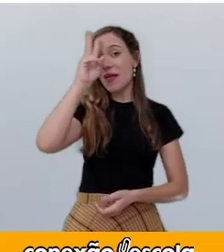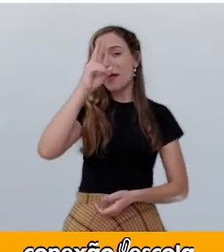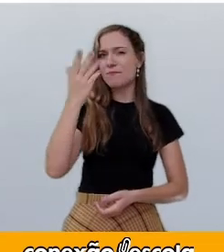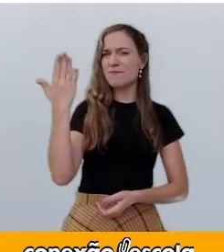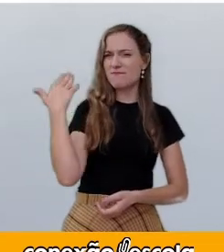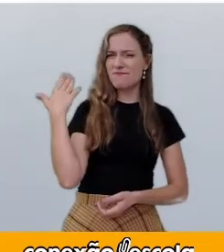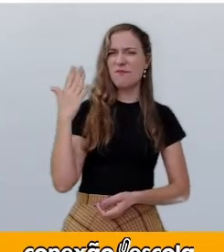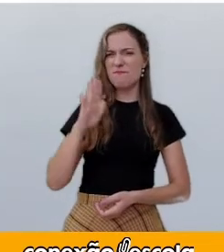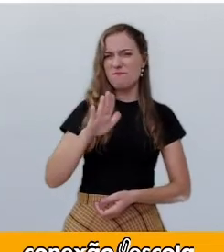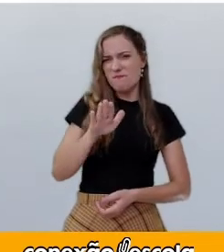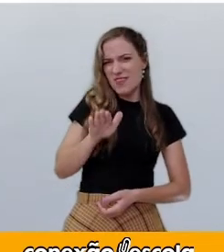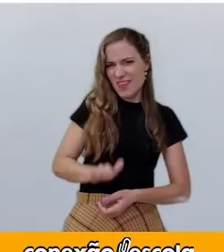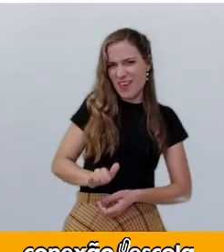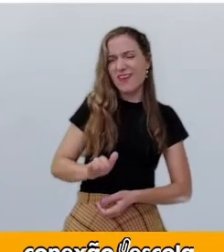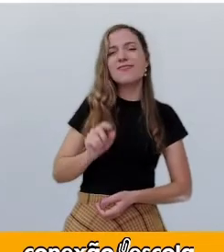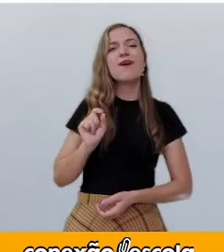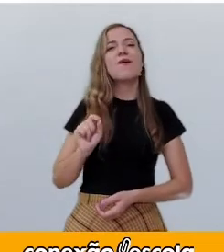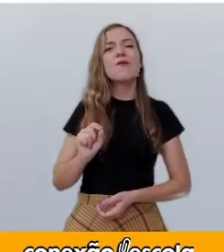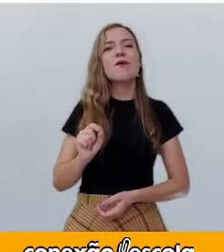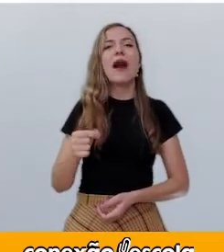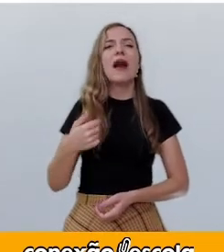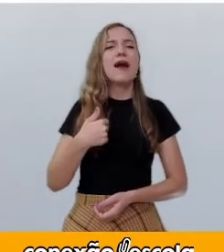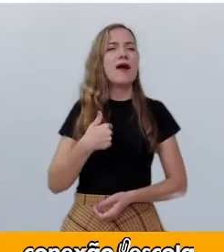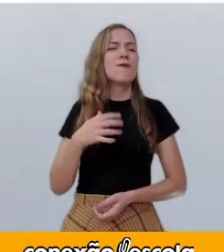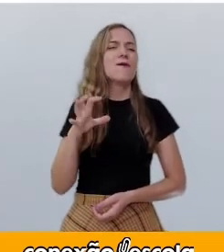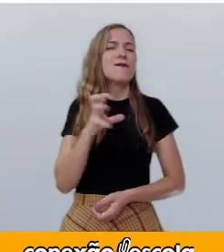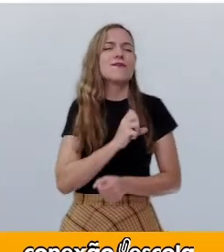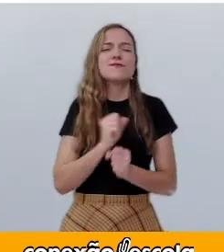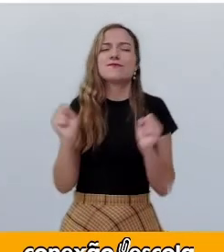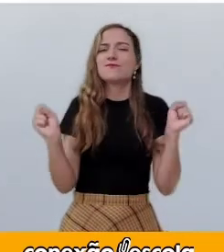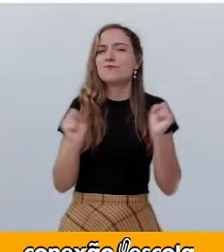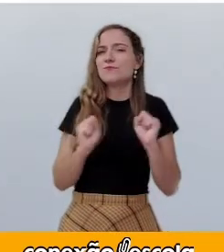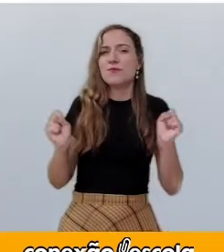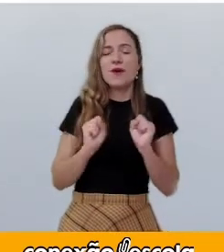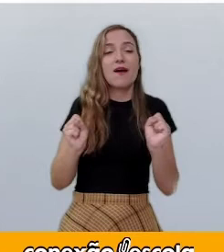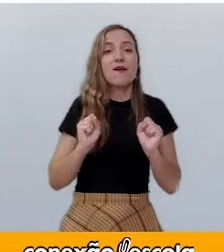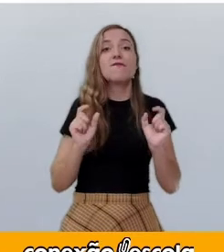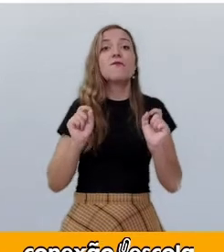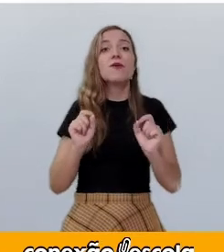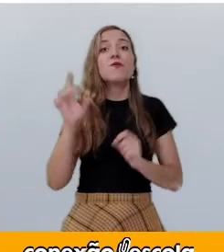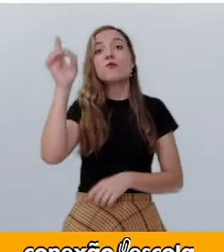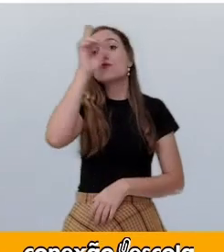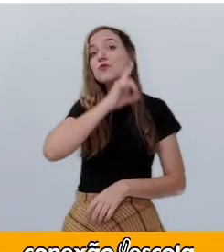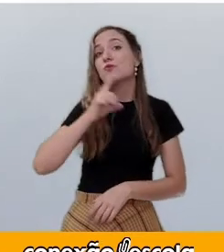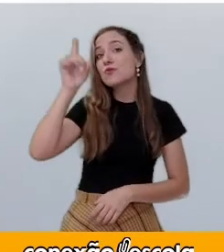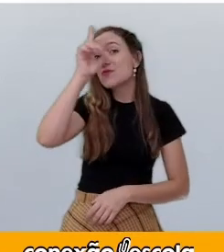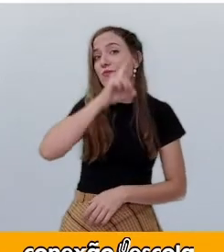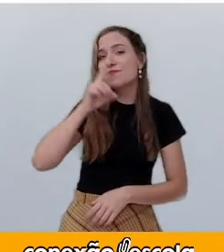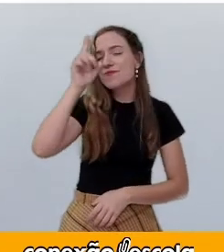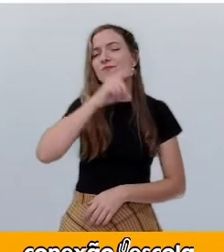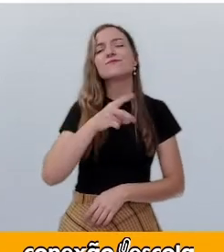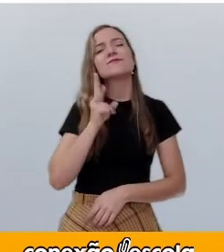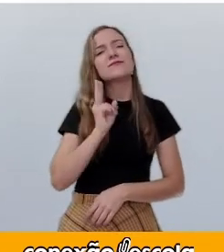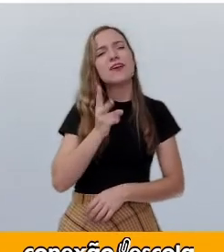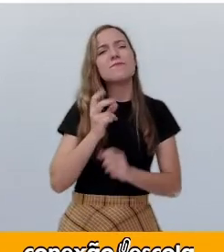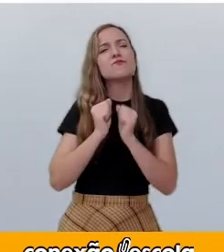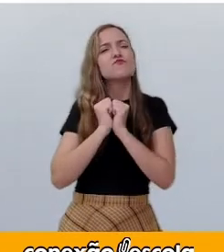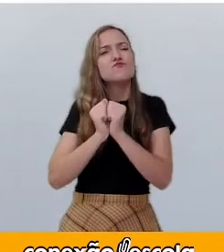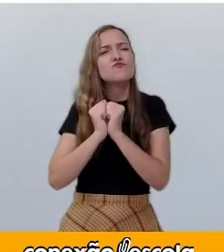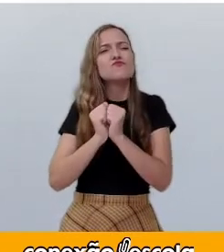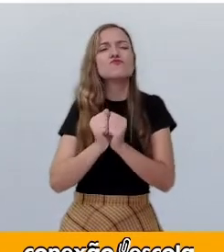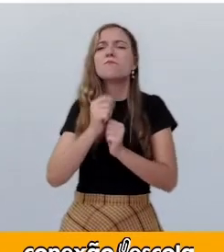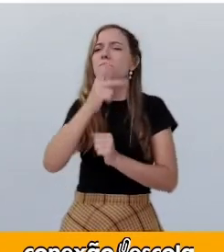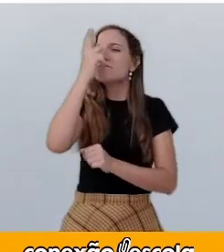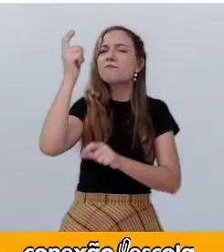era pequena eu desfrutava os meus Domingos em companhia de pessoas